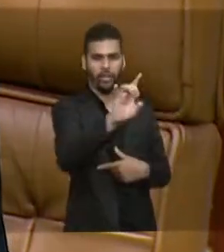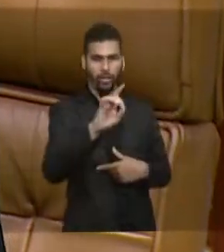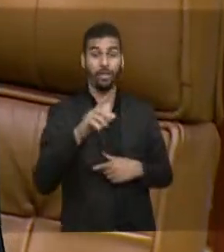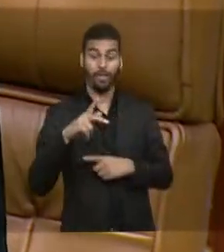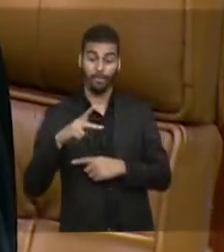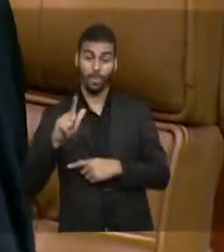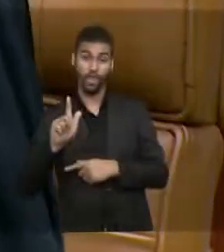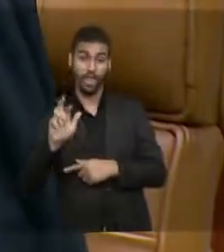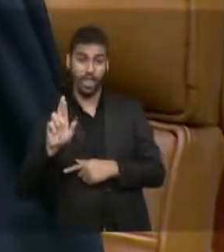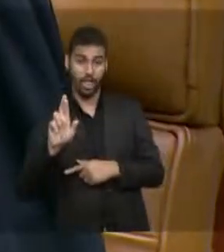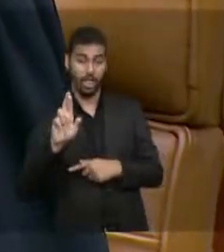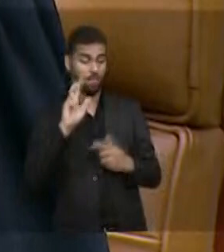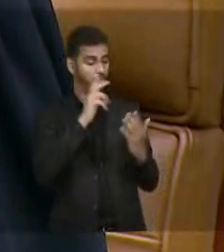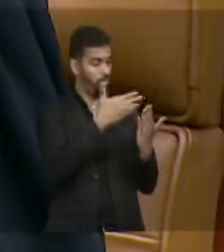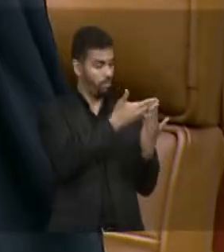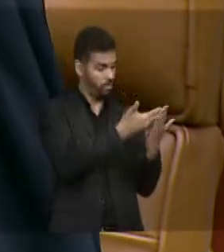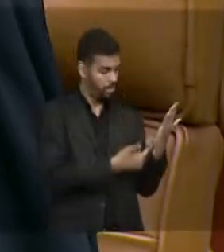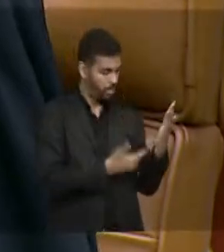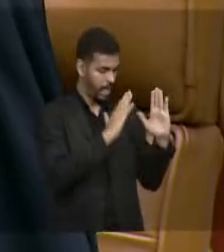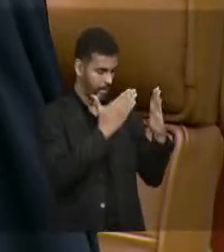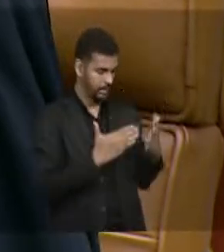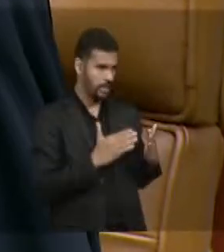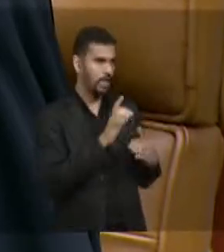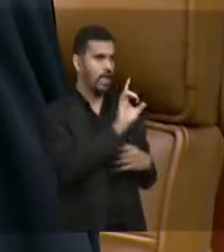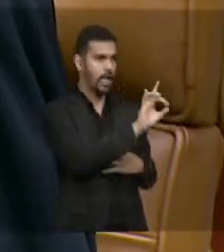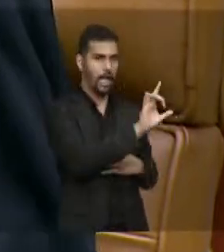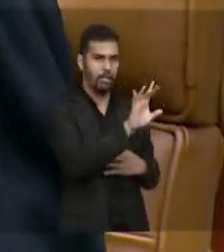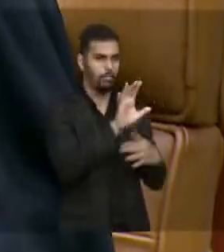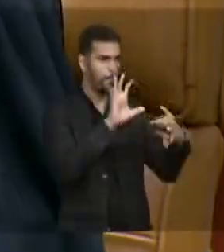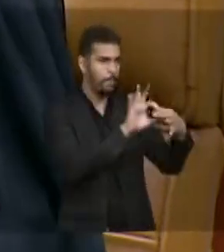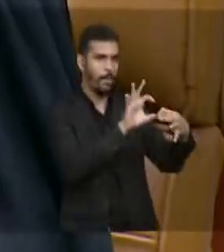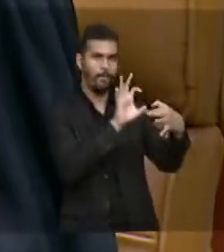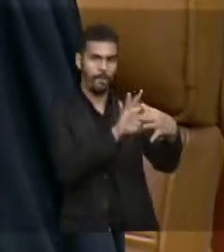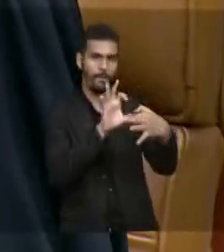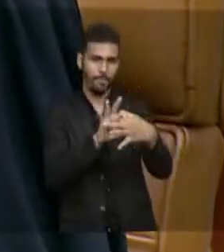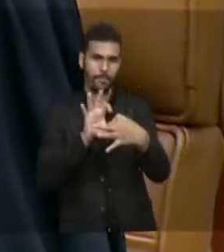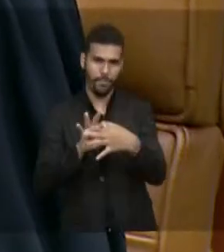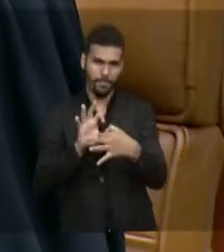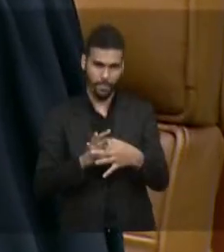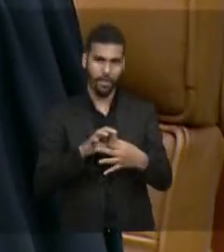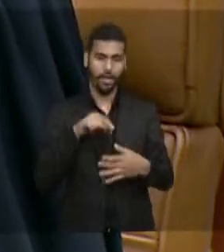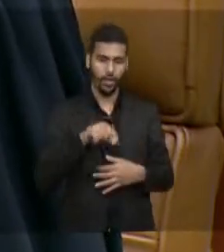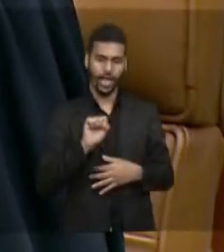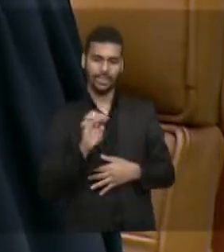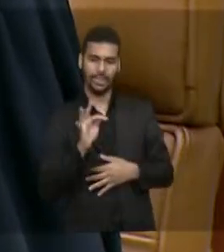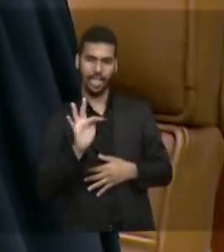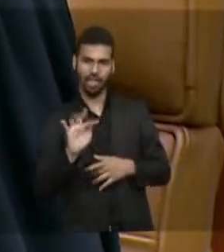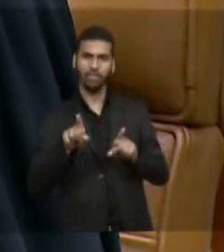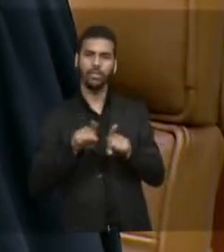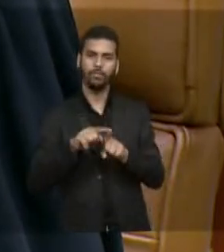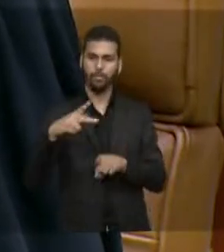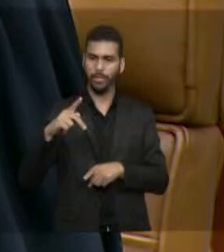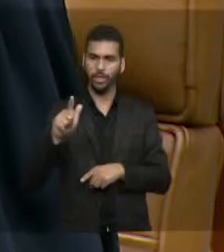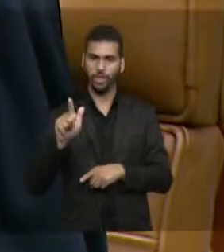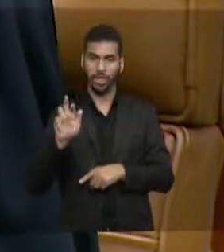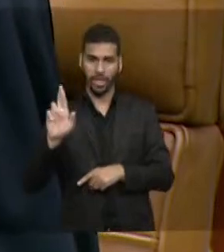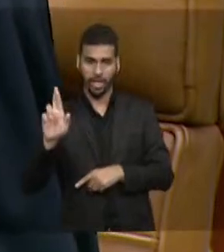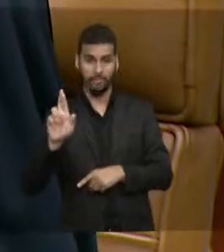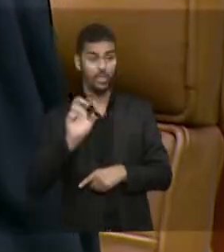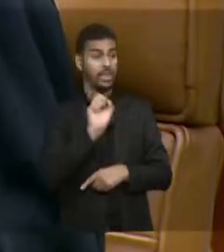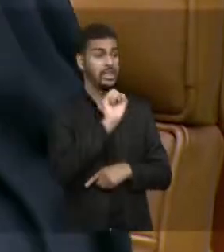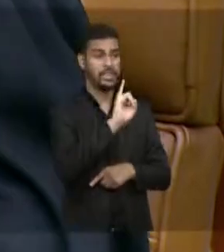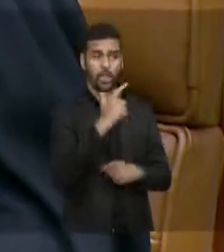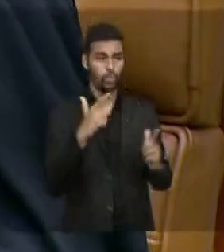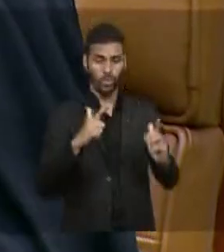nas denúncias e pelo Supremo Tribunal Federal mesmo onde não haja ainda denúncia